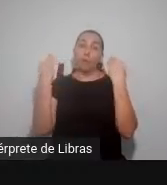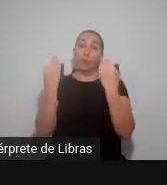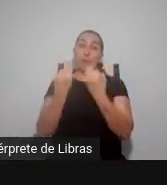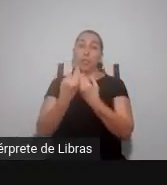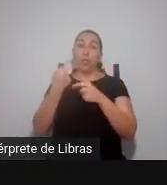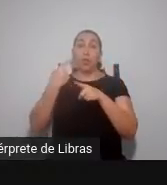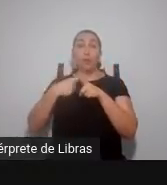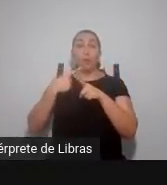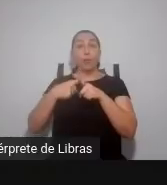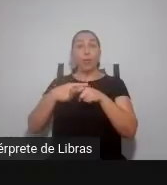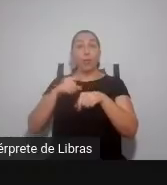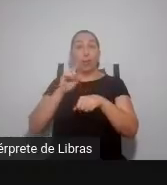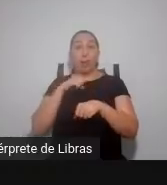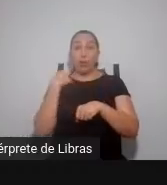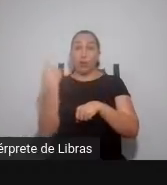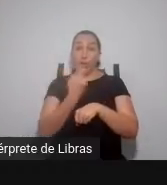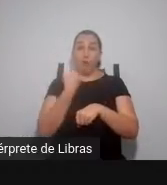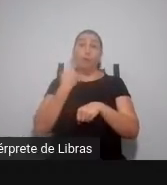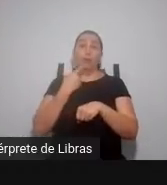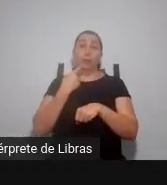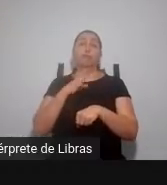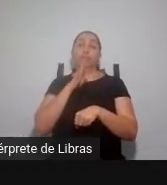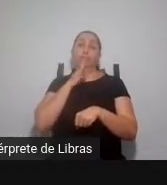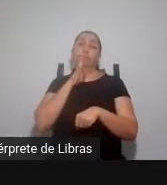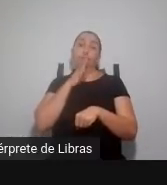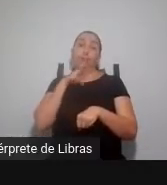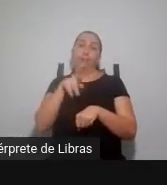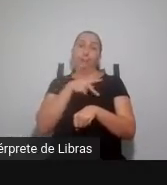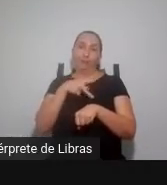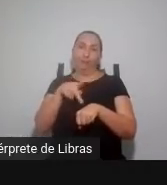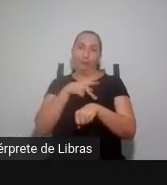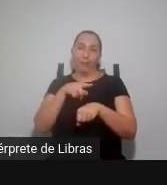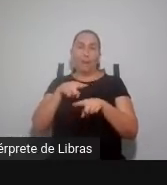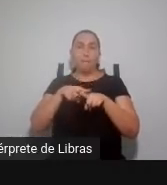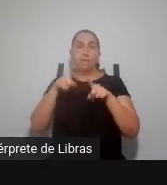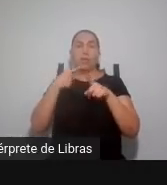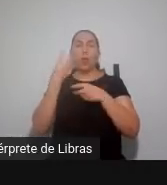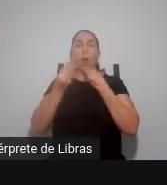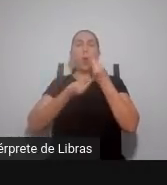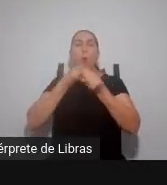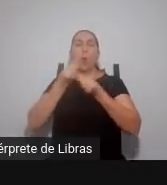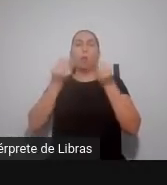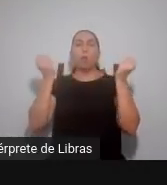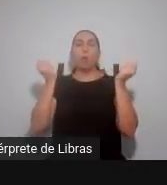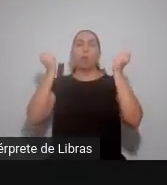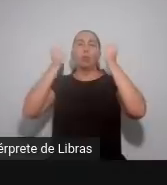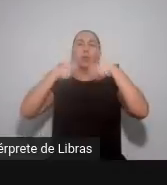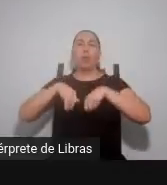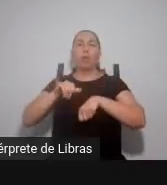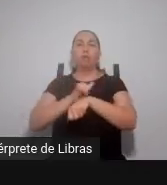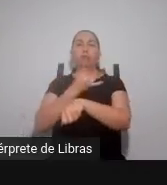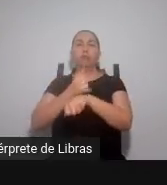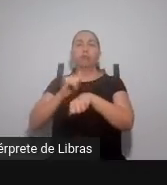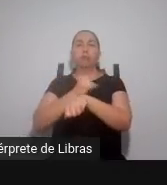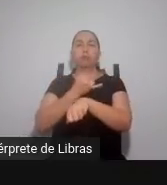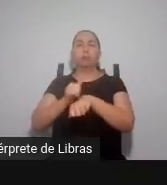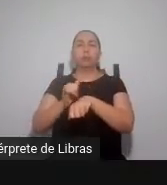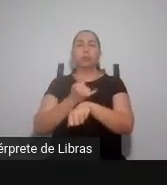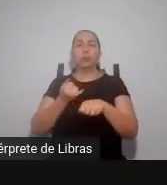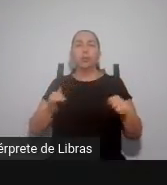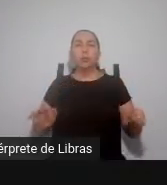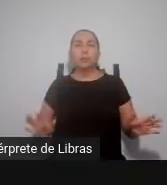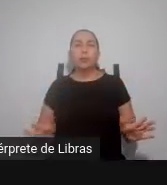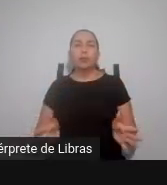pedagógico somos nós. Mas de que maneira a gente pode criar estratégias para que os pais também possam